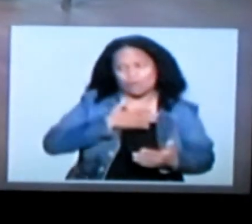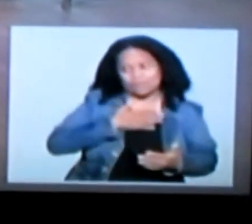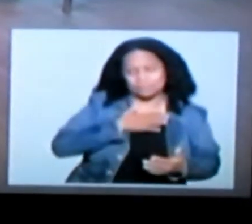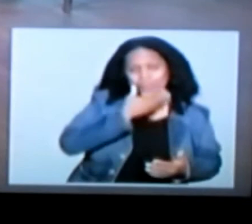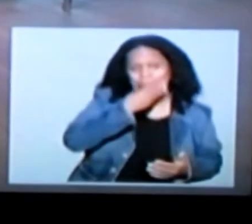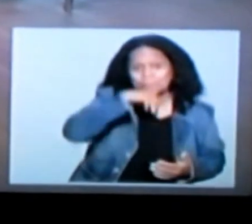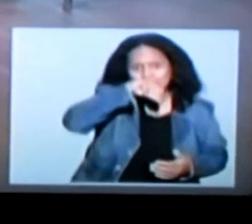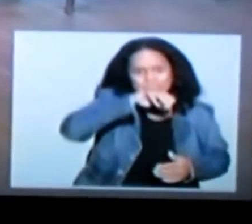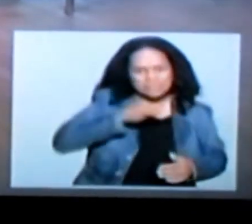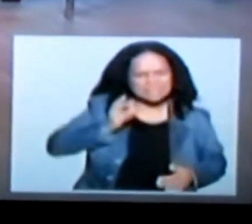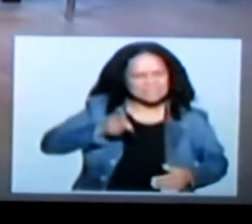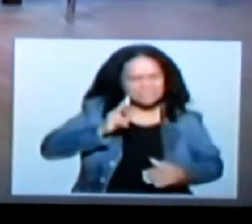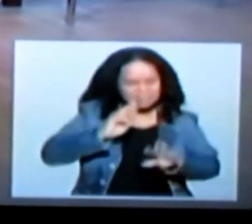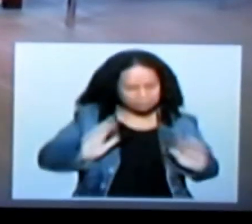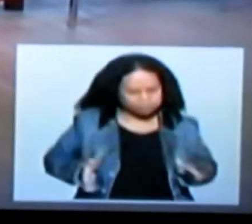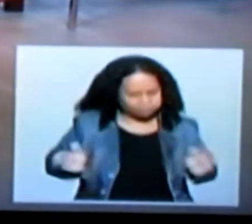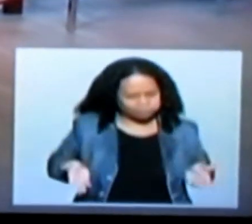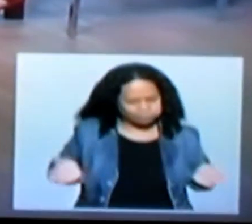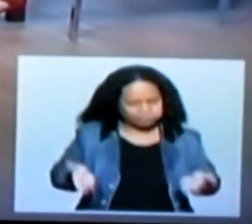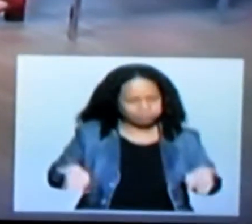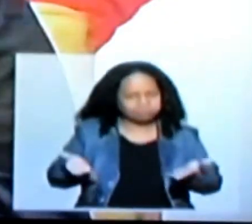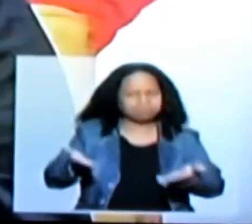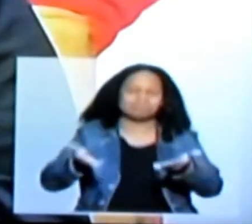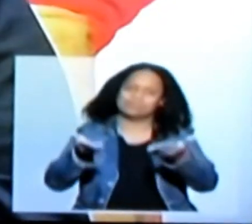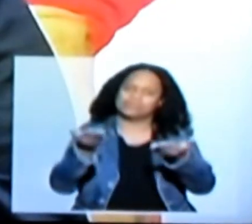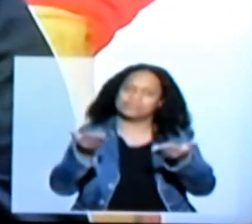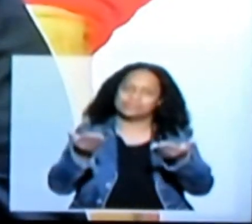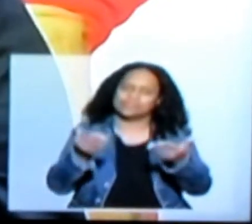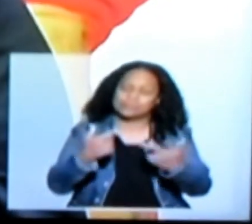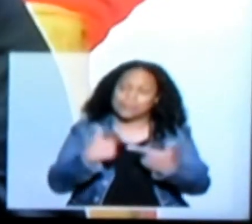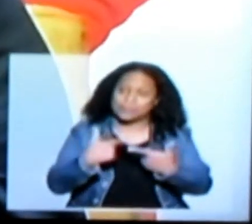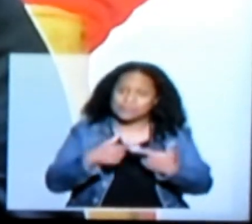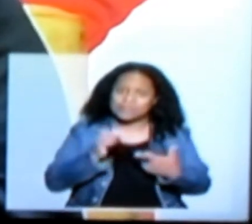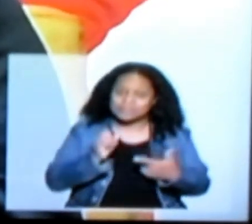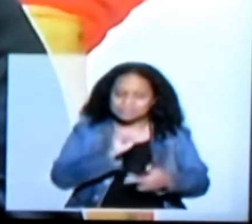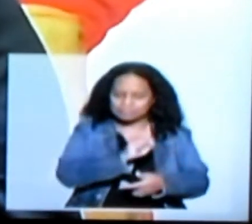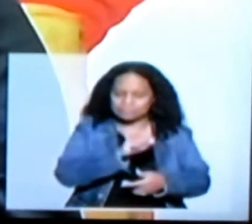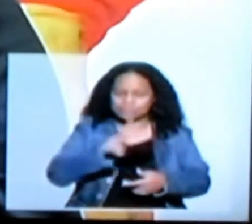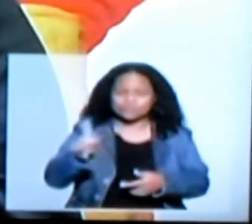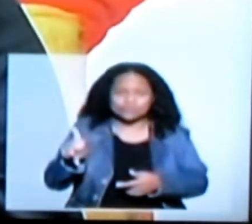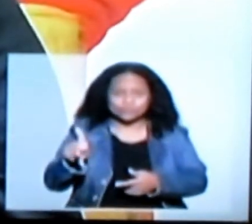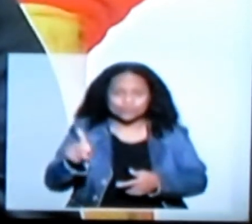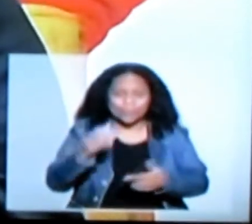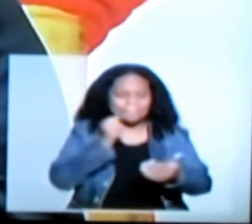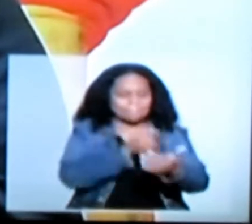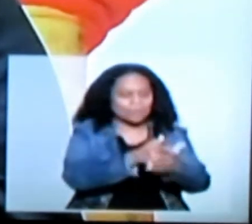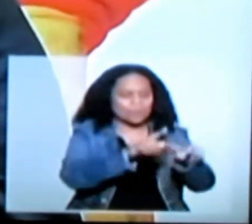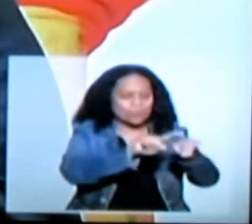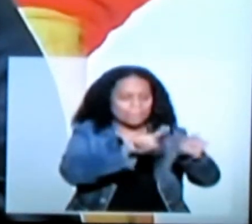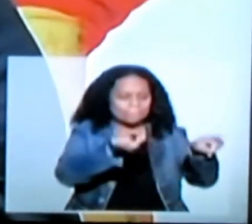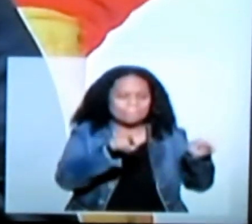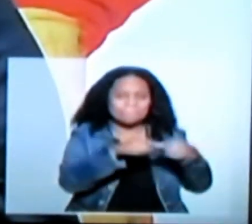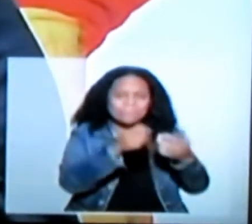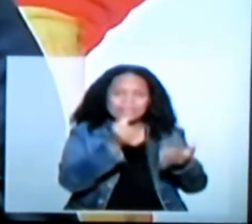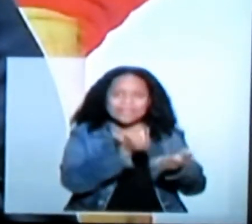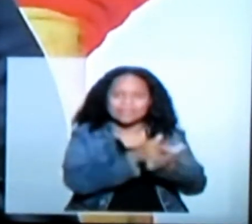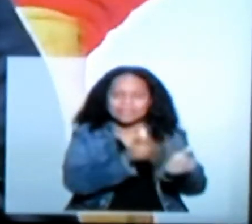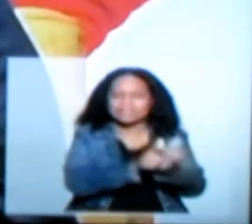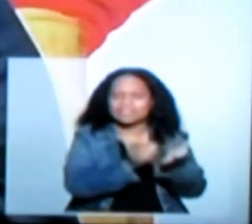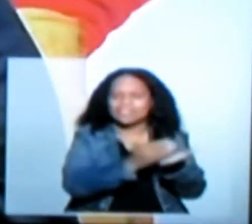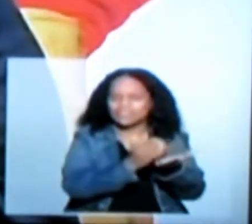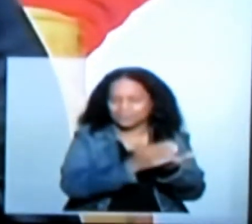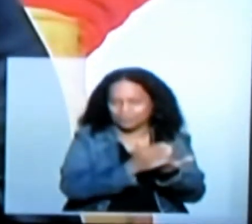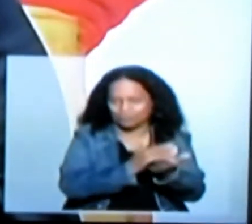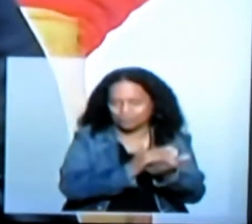Não, meu pai sempre me incentivou muito. Não posso reclamar assim, do meu pai e da minha mãe, porque eles me levavam no shopping, mas era na livraria que meu pai deixava que eu comprasse